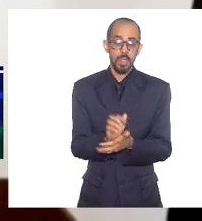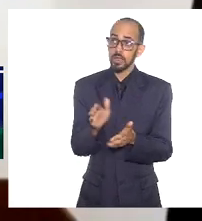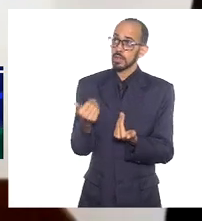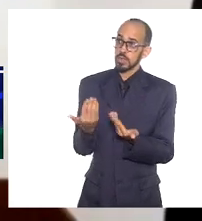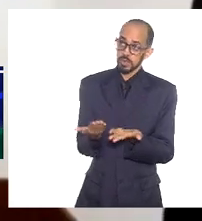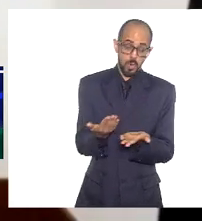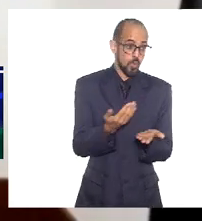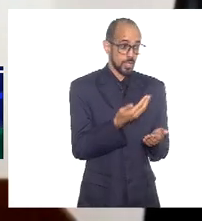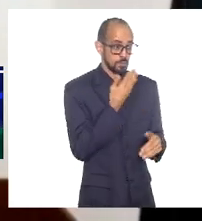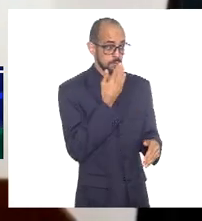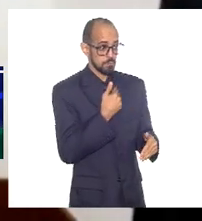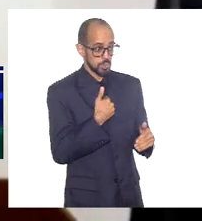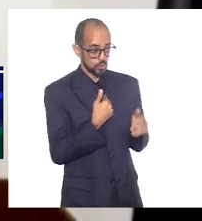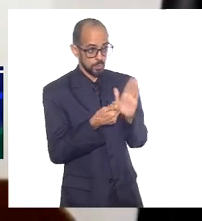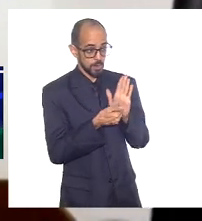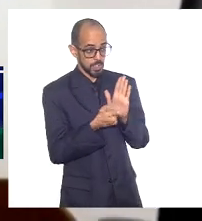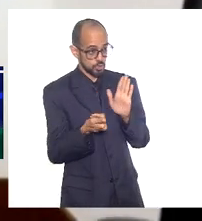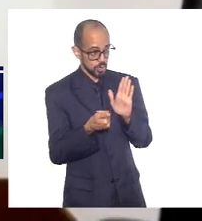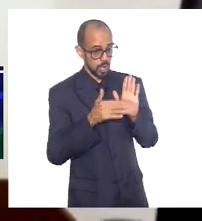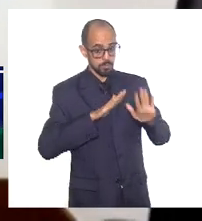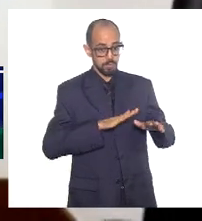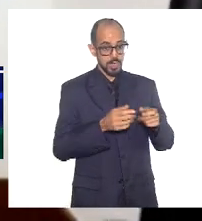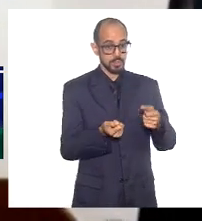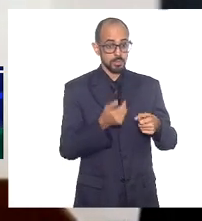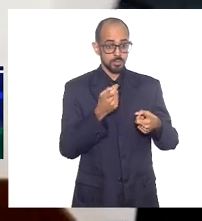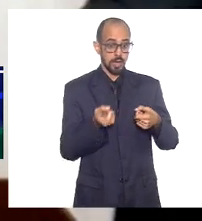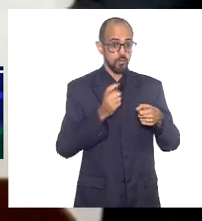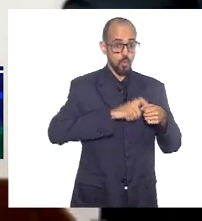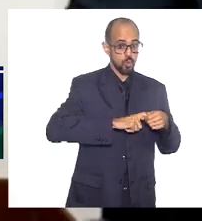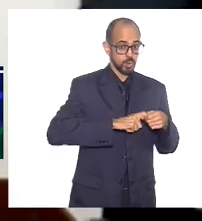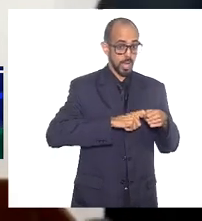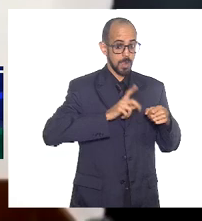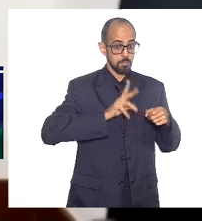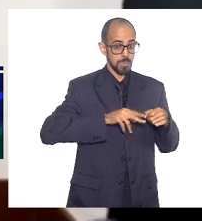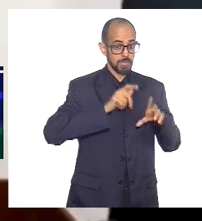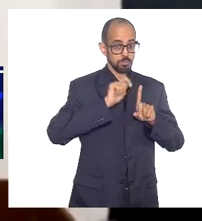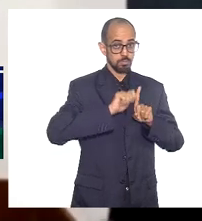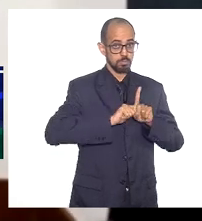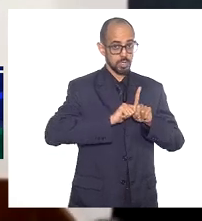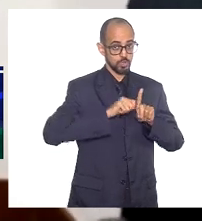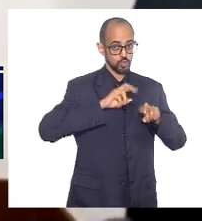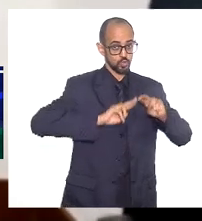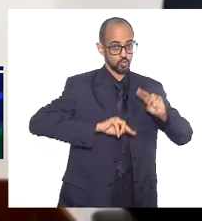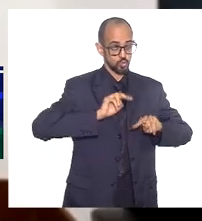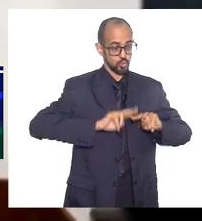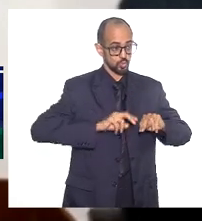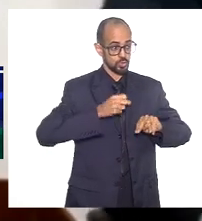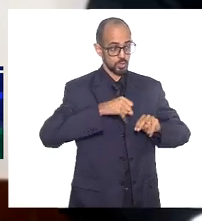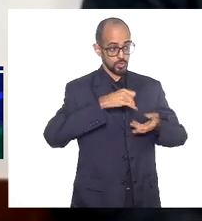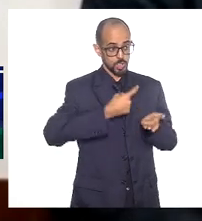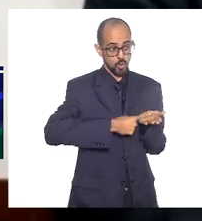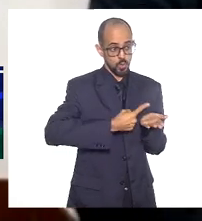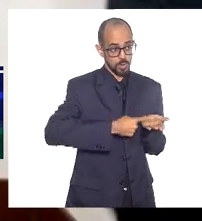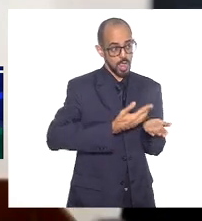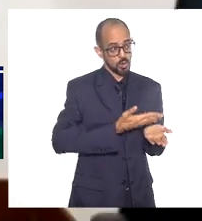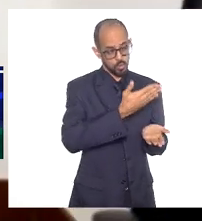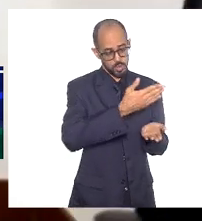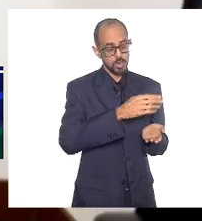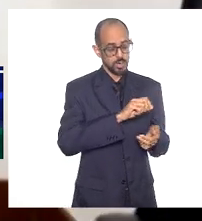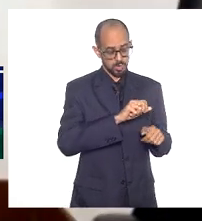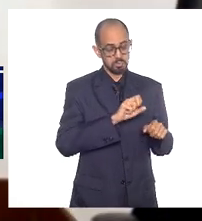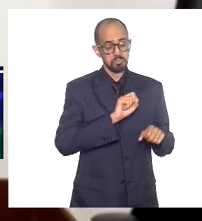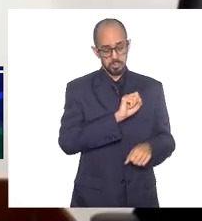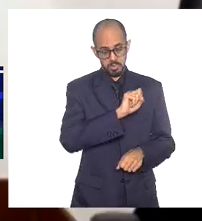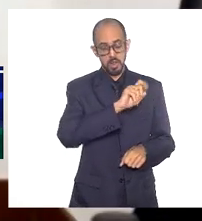para ele que retiraria, mas com o compromisso de voltar ainda em junho. Se você se entender com ele e eles concordarem, está ok,